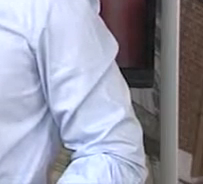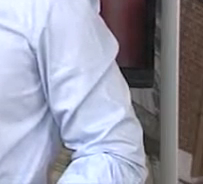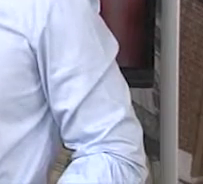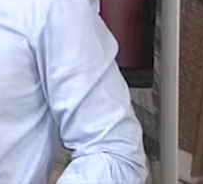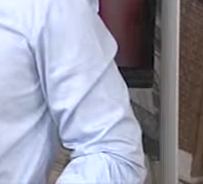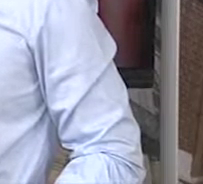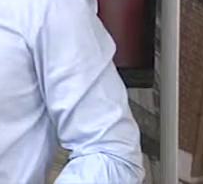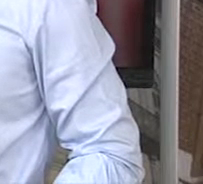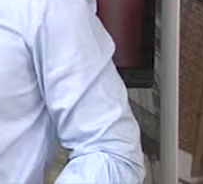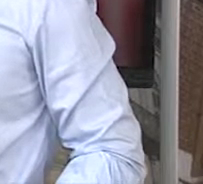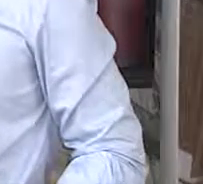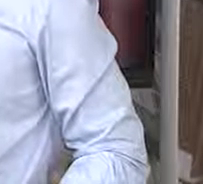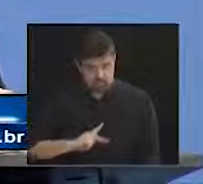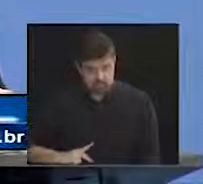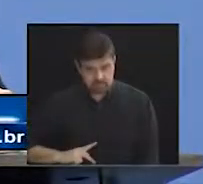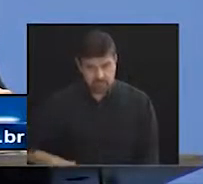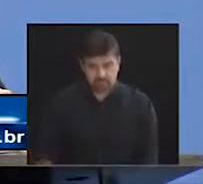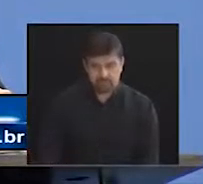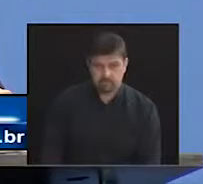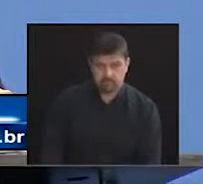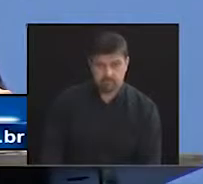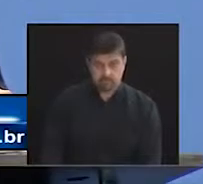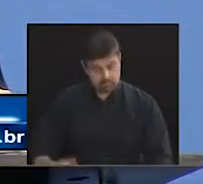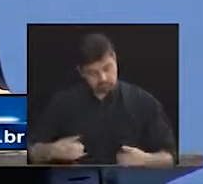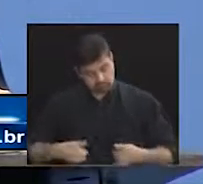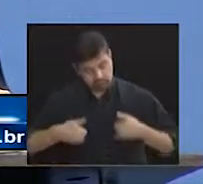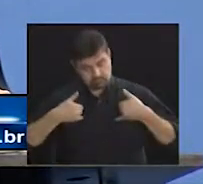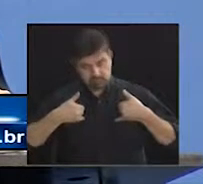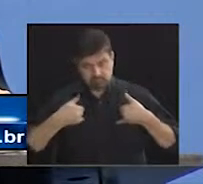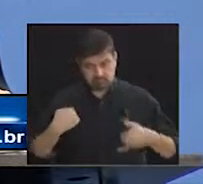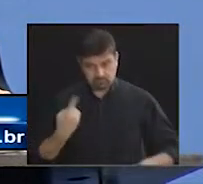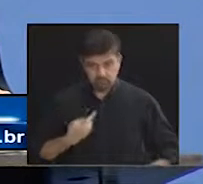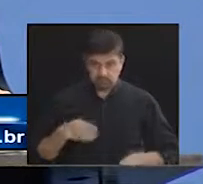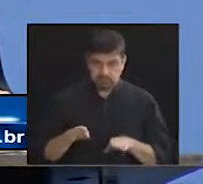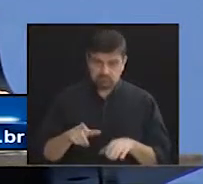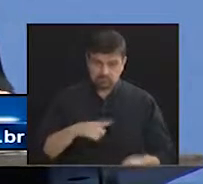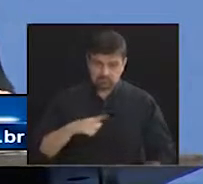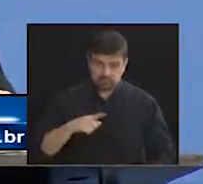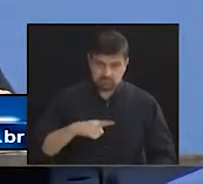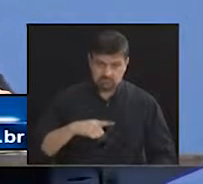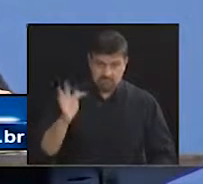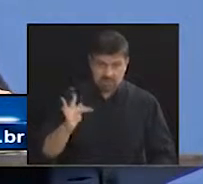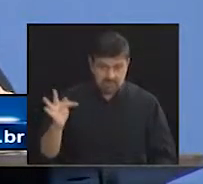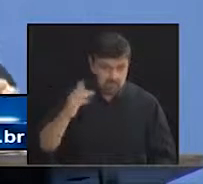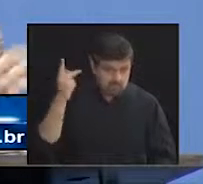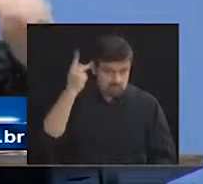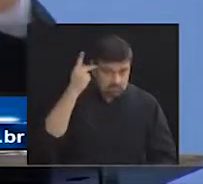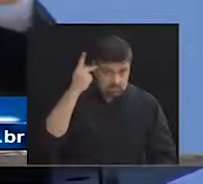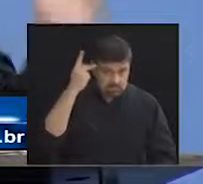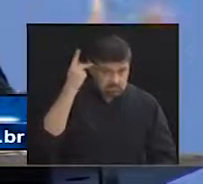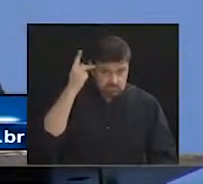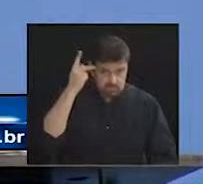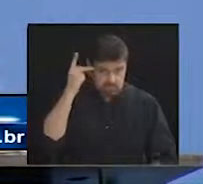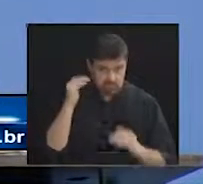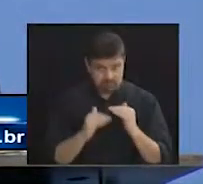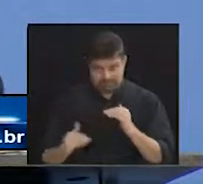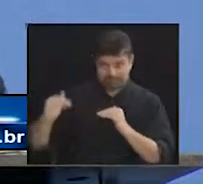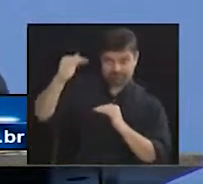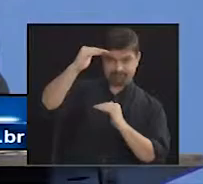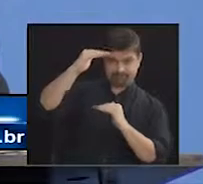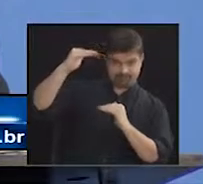pelo jornal folha de são paulo é com muito orgulho que nós temos a universidade de são paulo que continua liderando